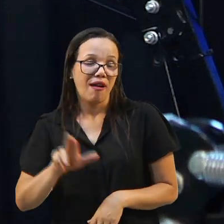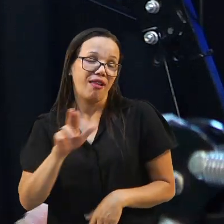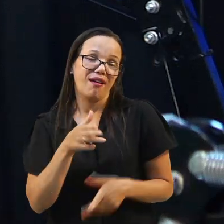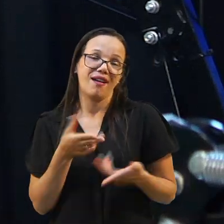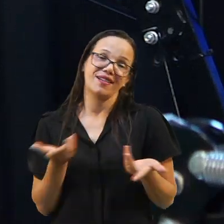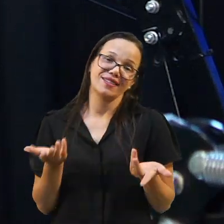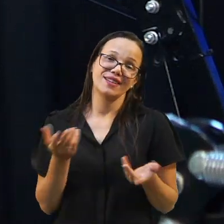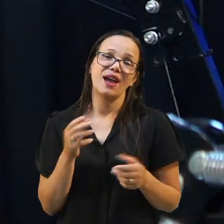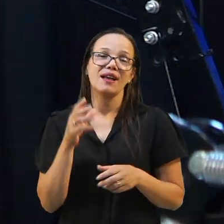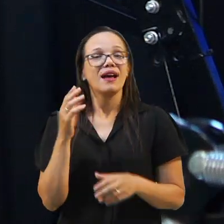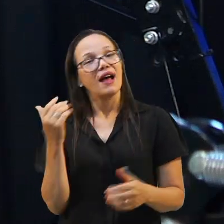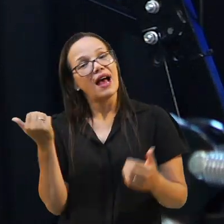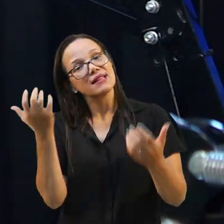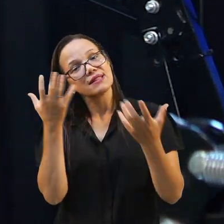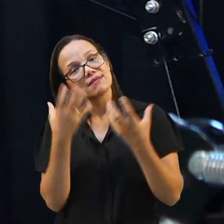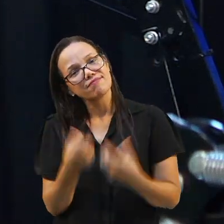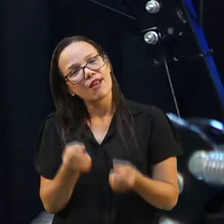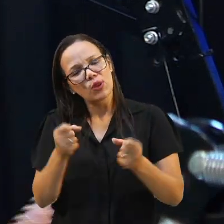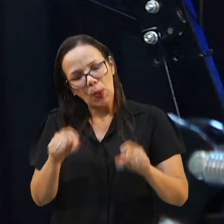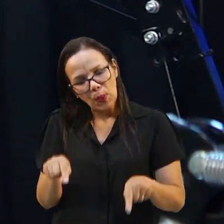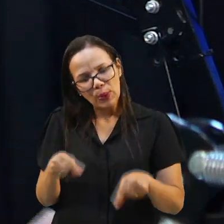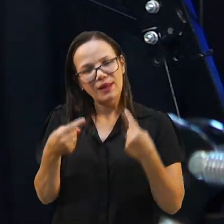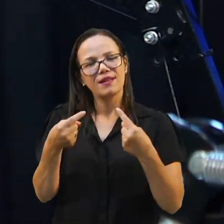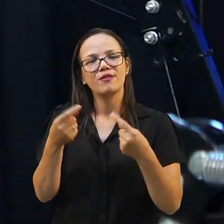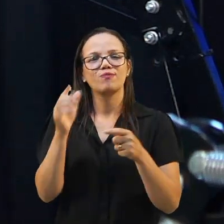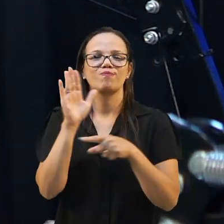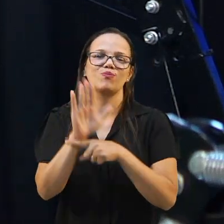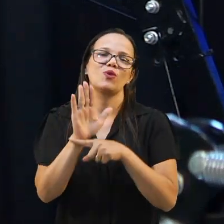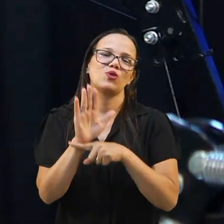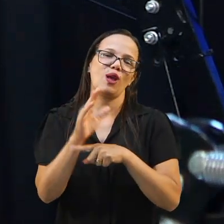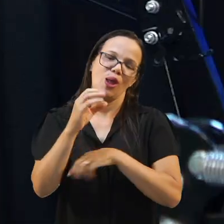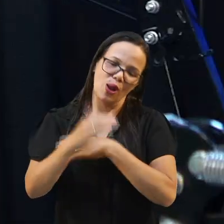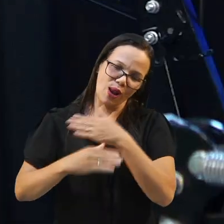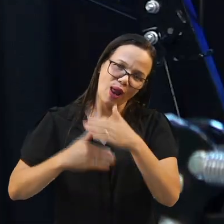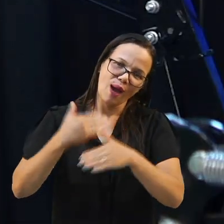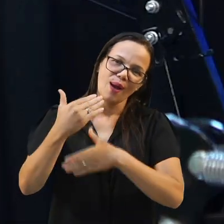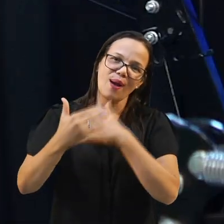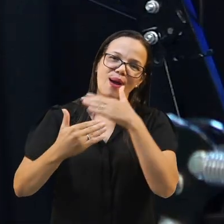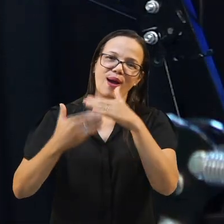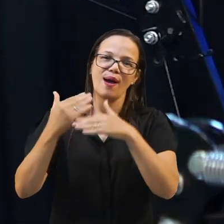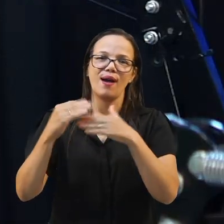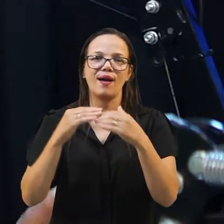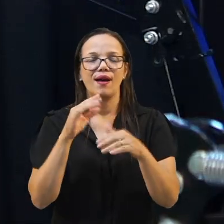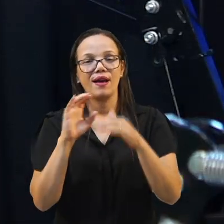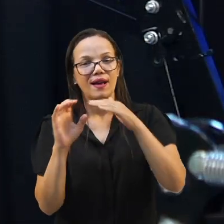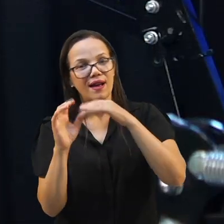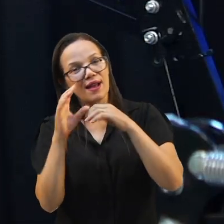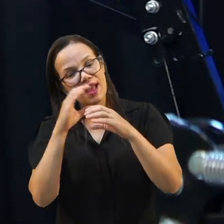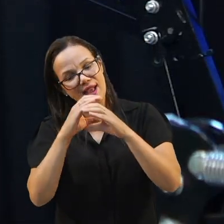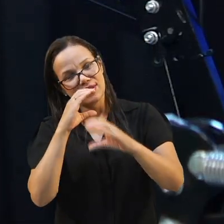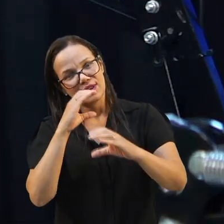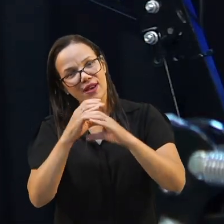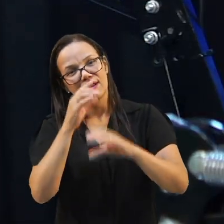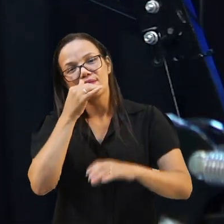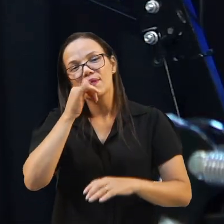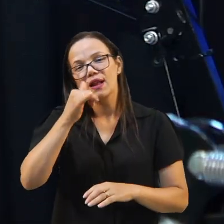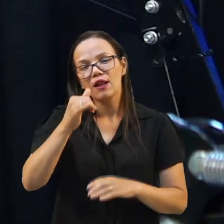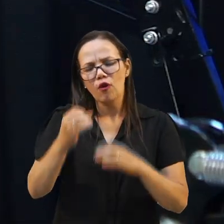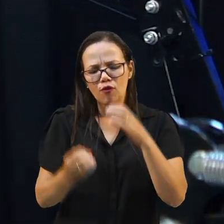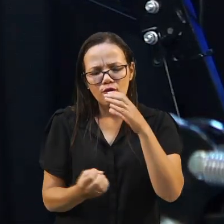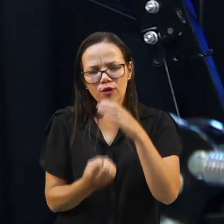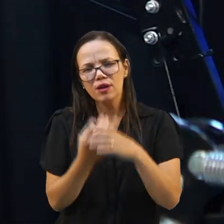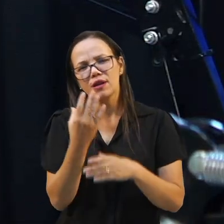o desafio de ajudar na construção da engenharia elétrica. A engenharia elétrica foi